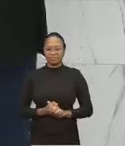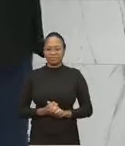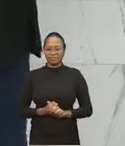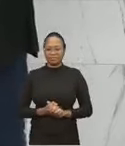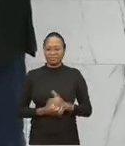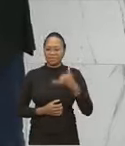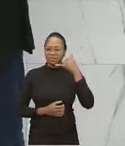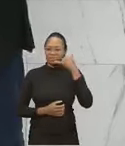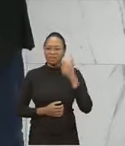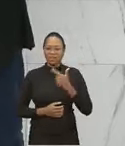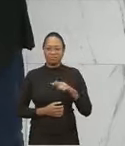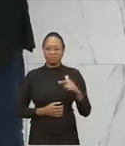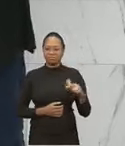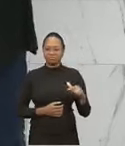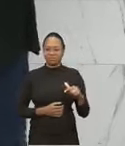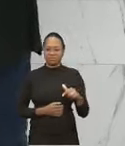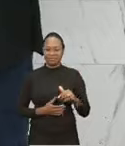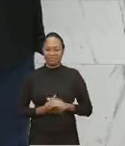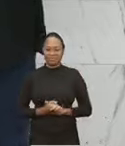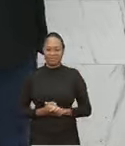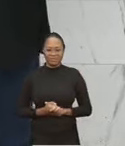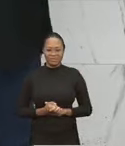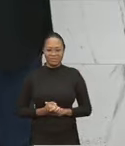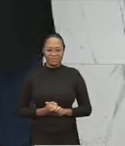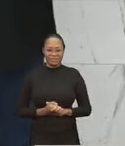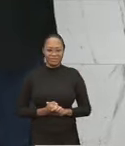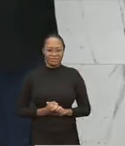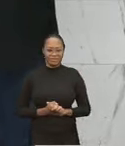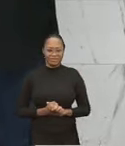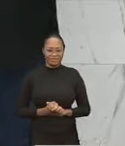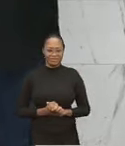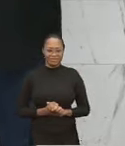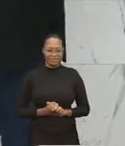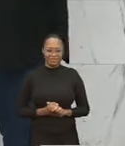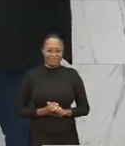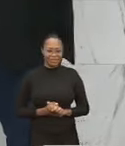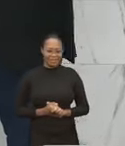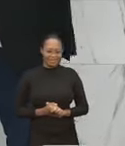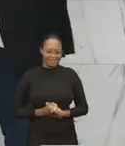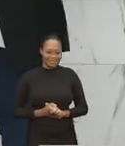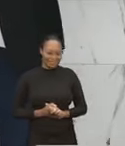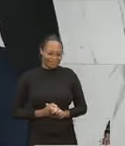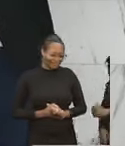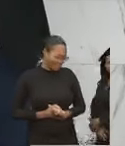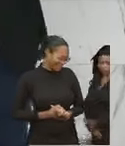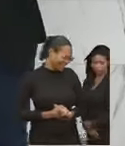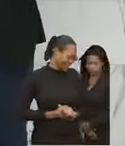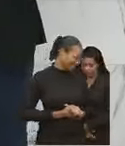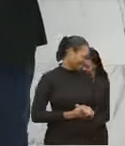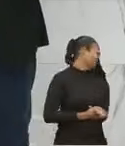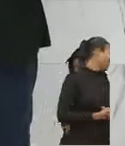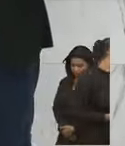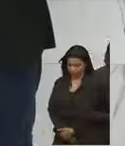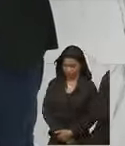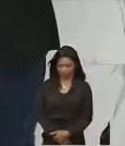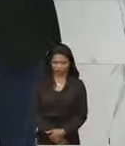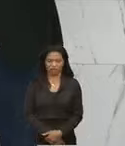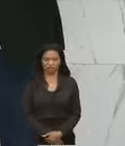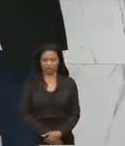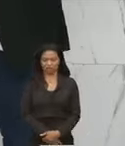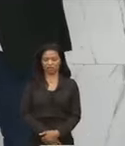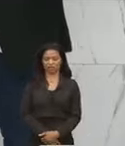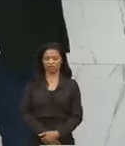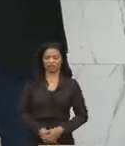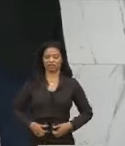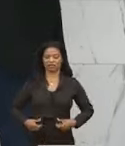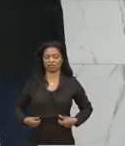E Jefferson ficou perdido em Camaçari. Ele não conhece a cidade aqui. E ele começou a rodar na busca de